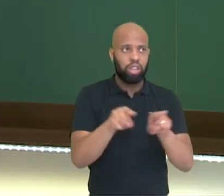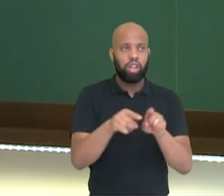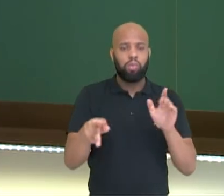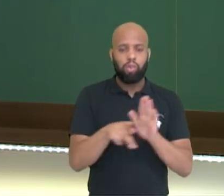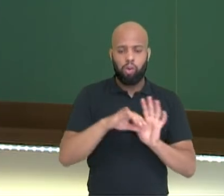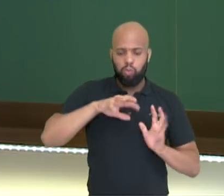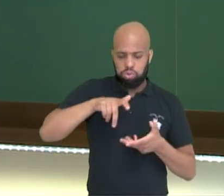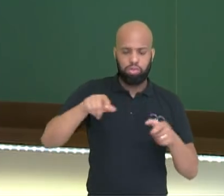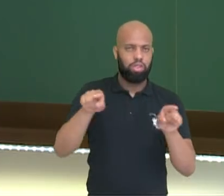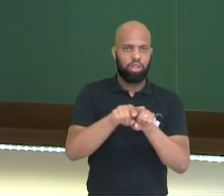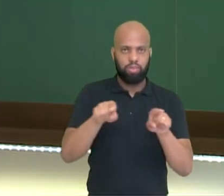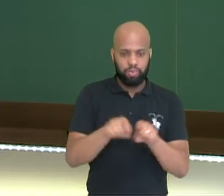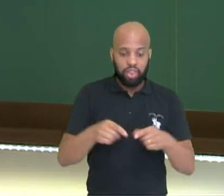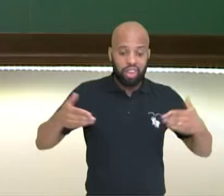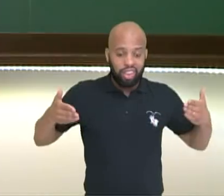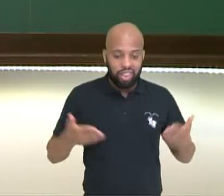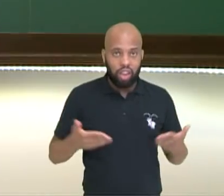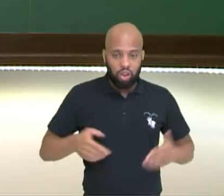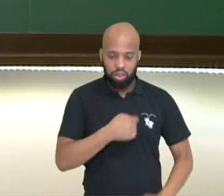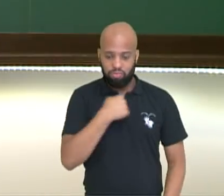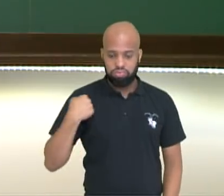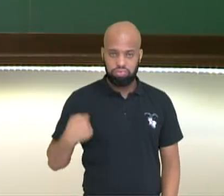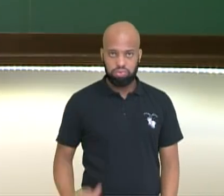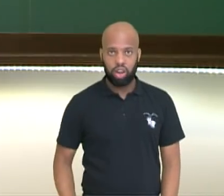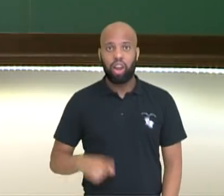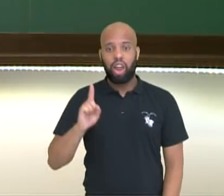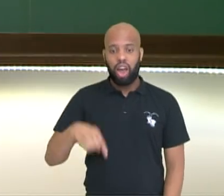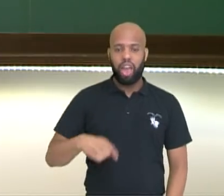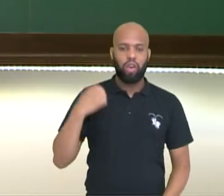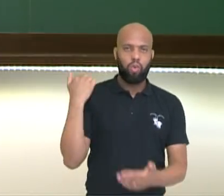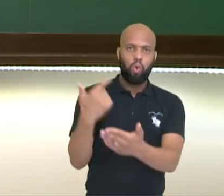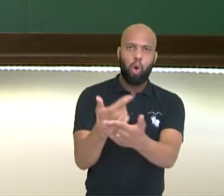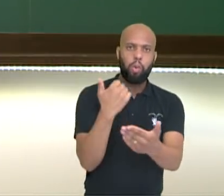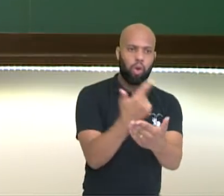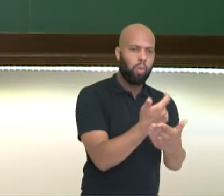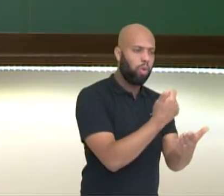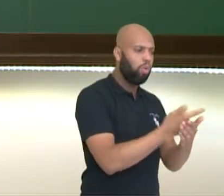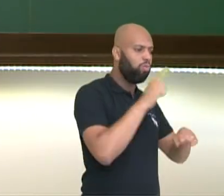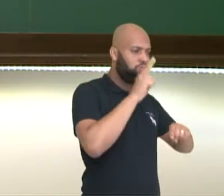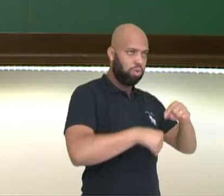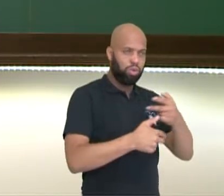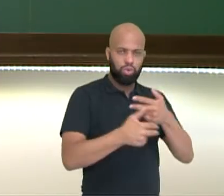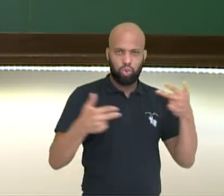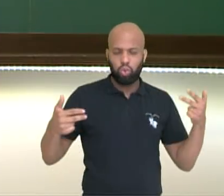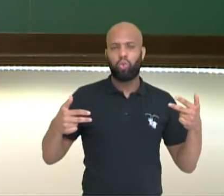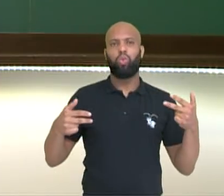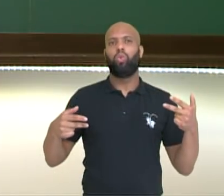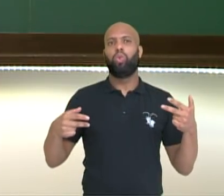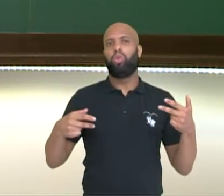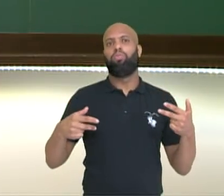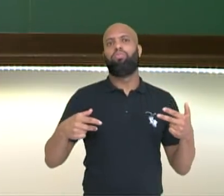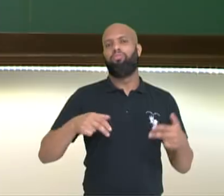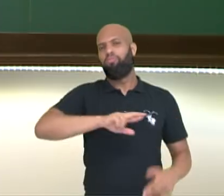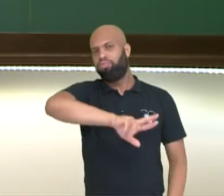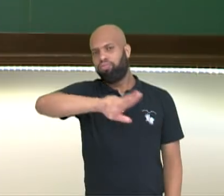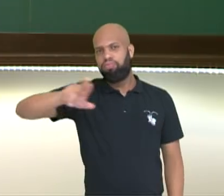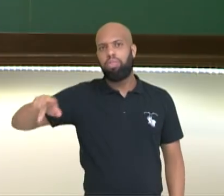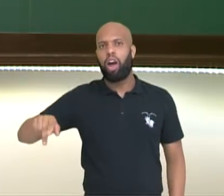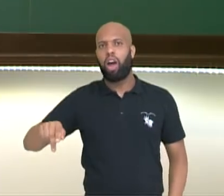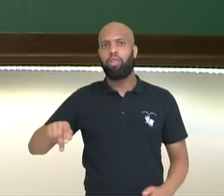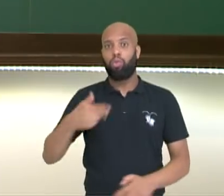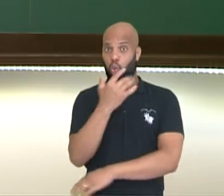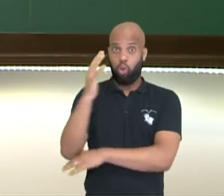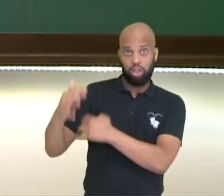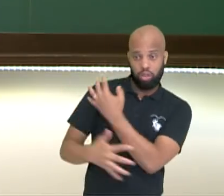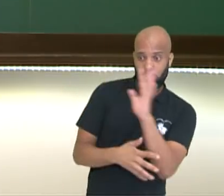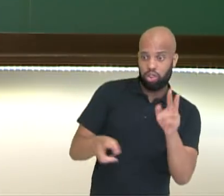restante do mundo. Atualmente, a China é um dos maiores compradores de produtos do gênero do setor primário do nosso